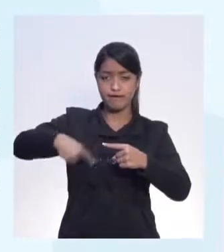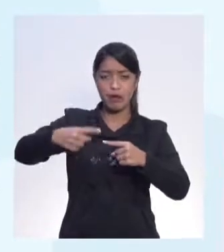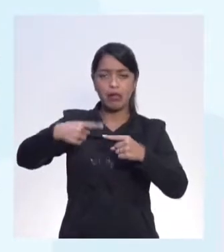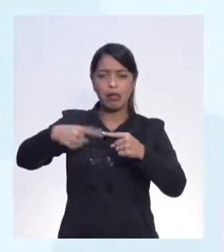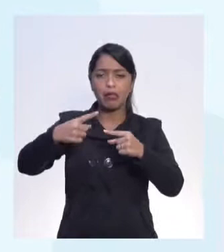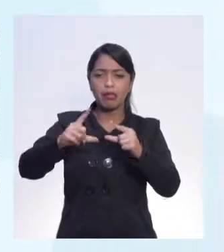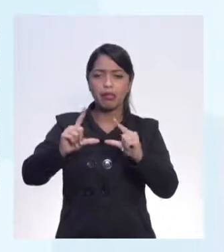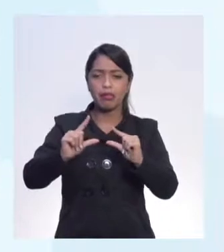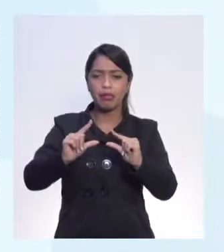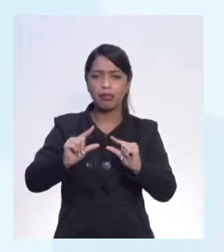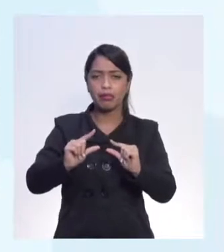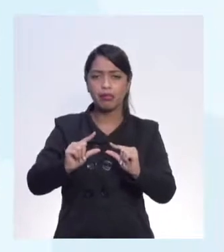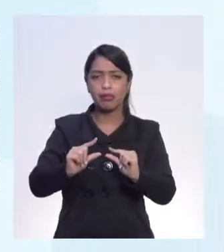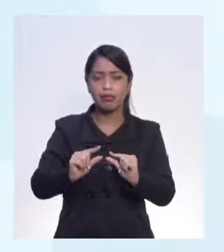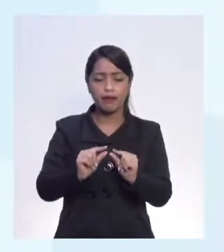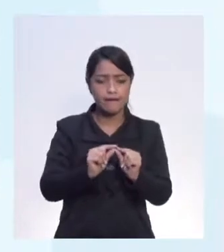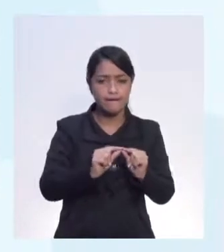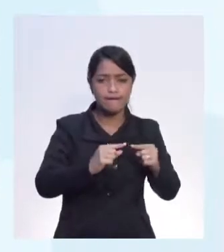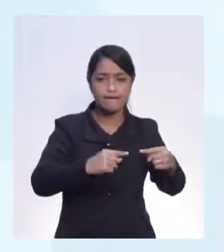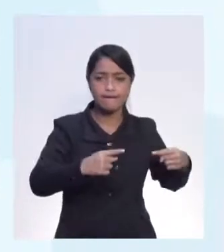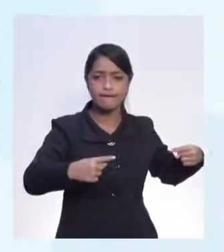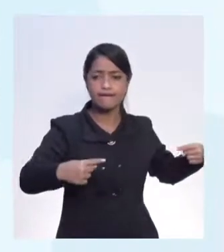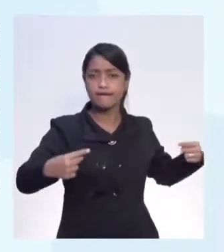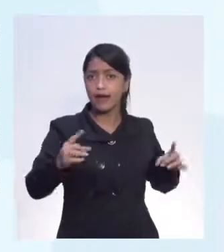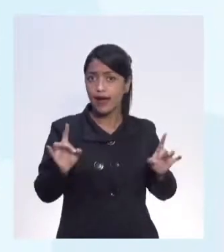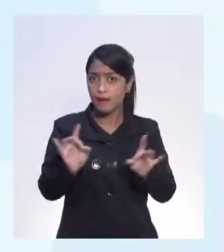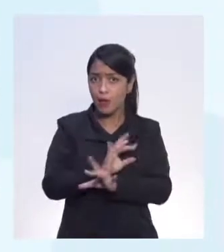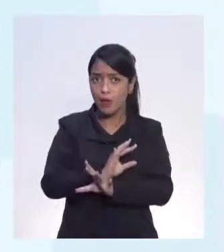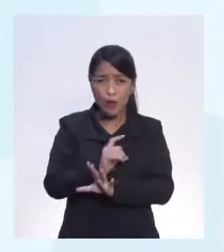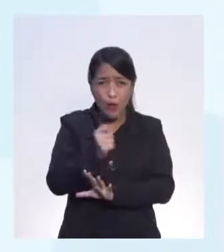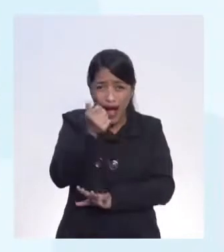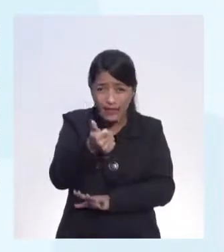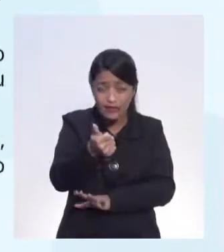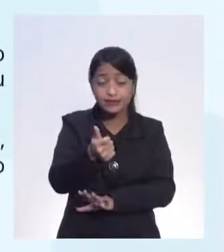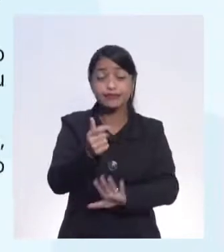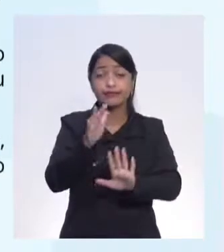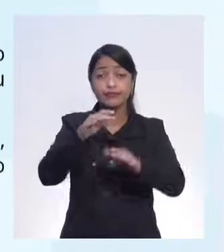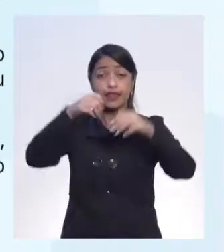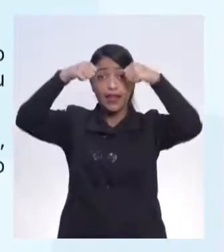Emília sentiu a aproximação de qualquer coisa.